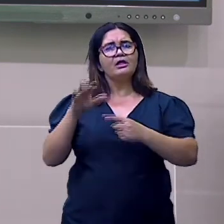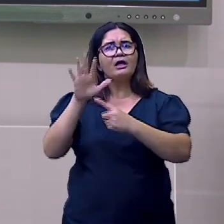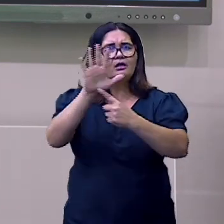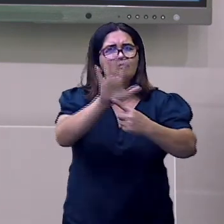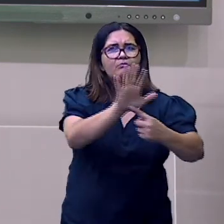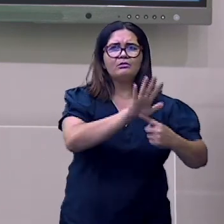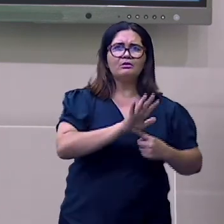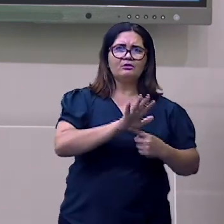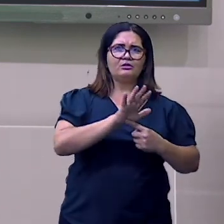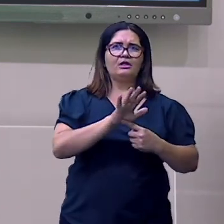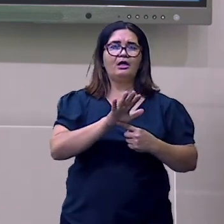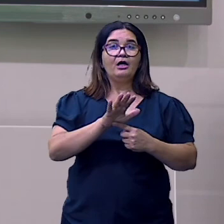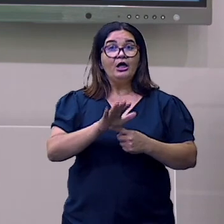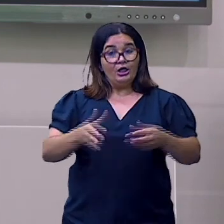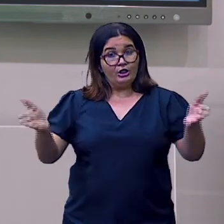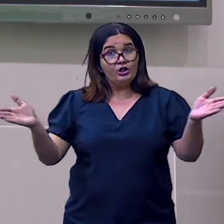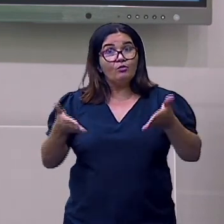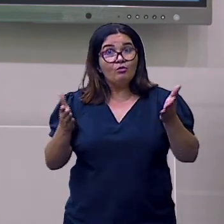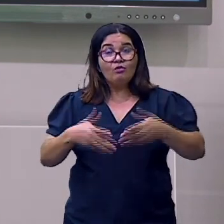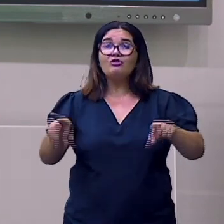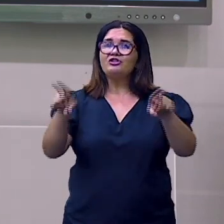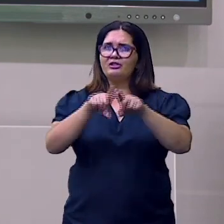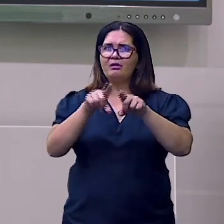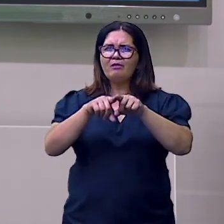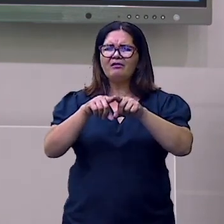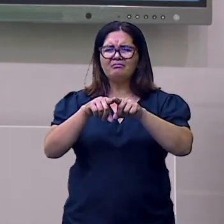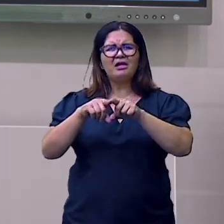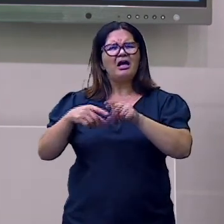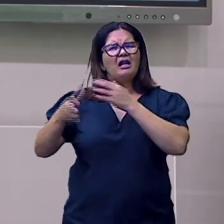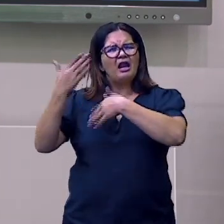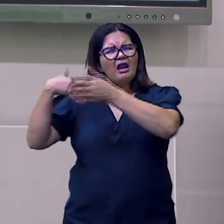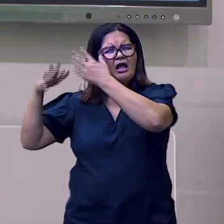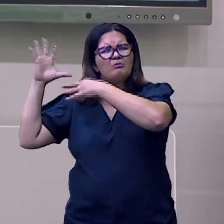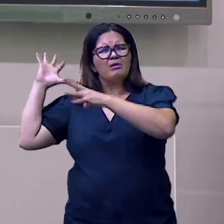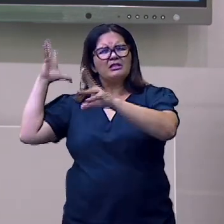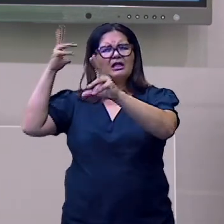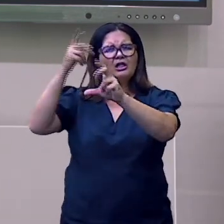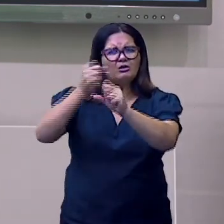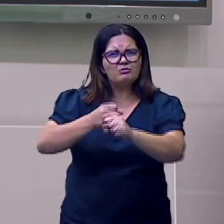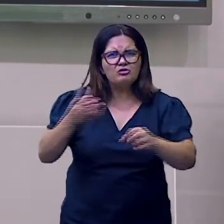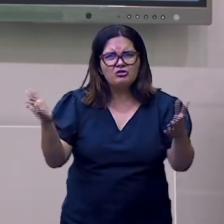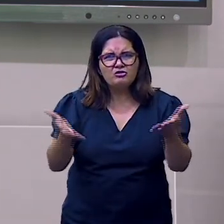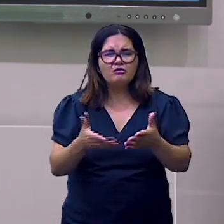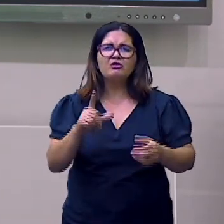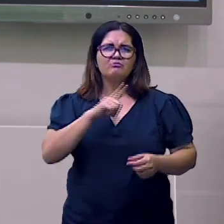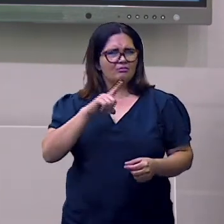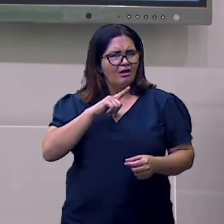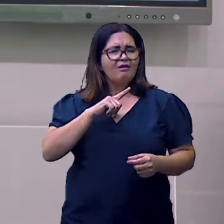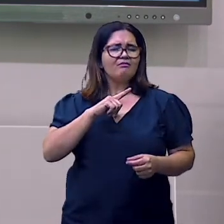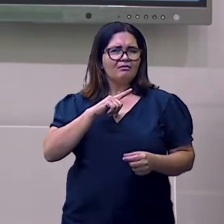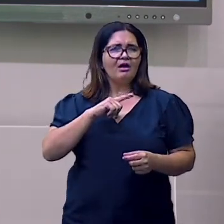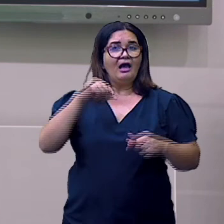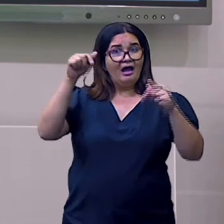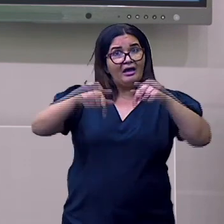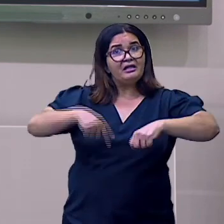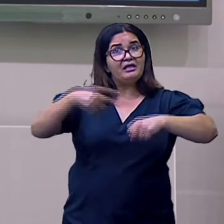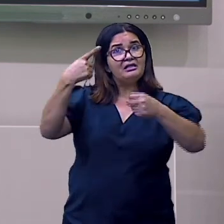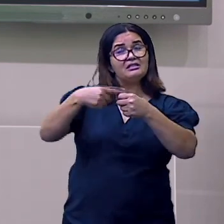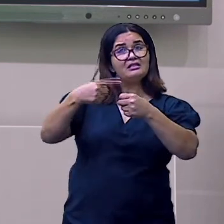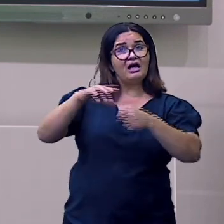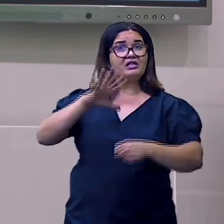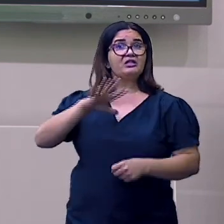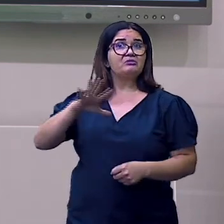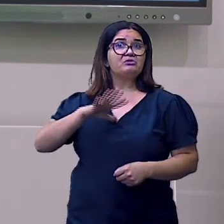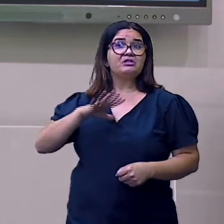crianças em trabalhos escravos, trabalhos forçados. Aqui na nossa cidade mesmo é possível a gente ver crianças no